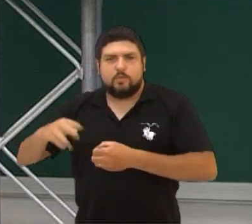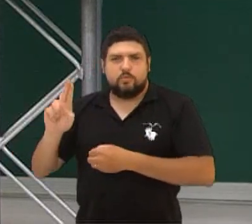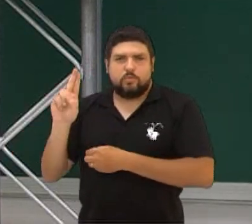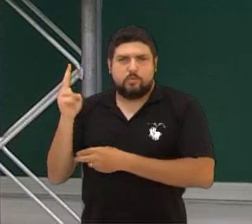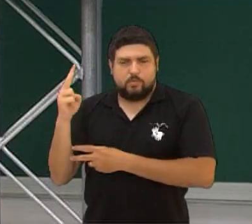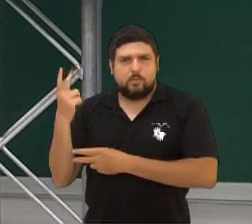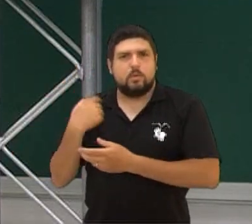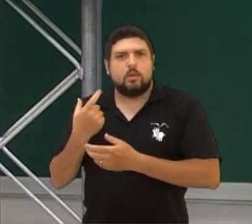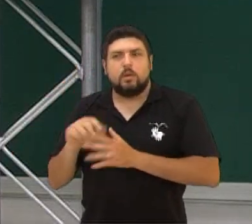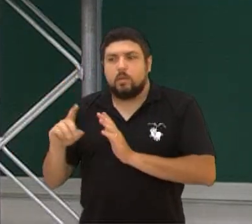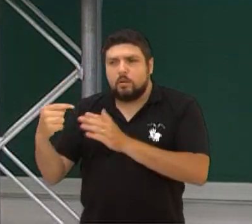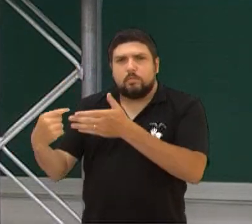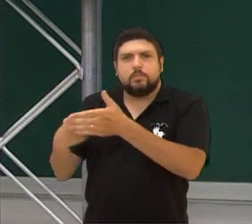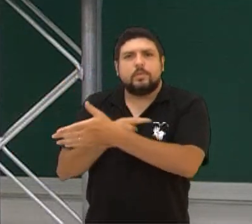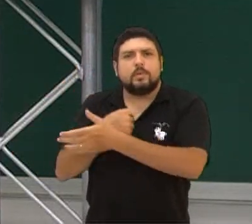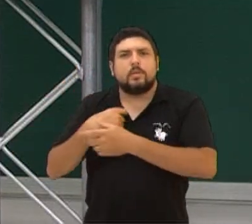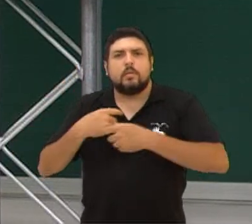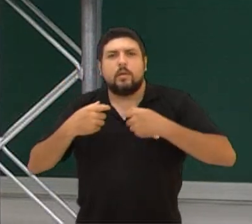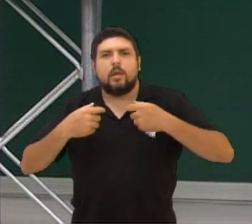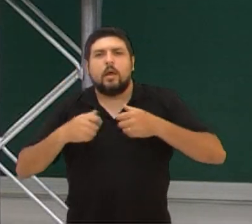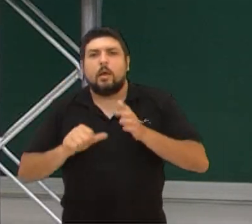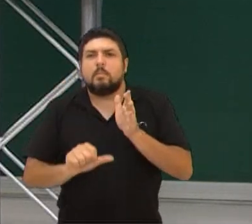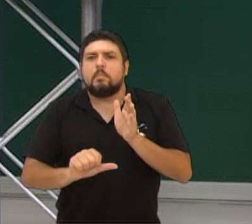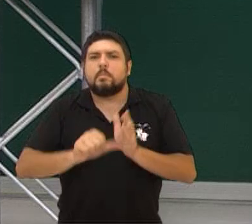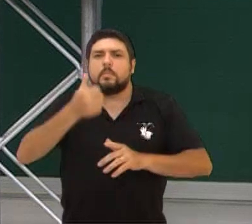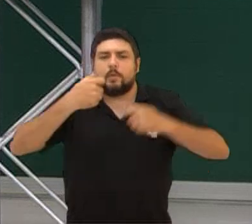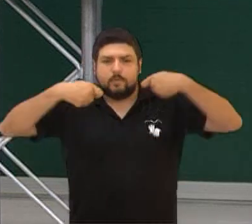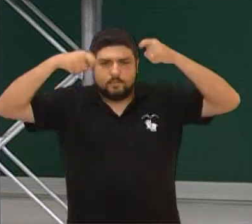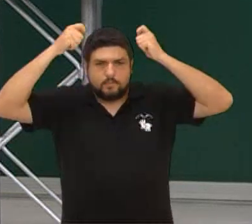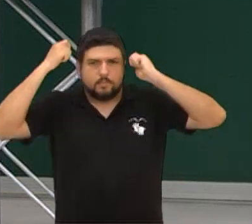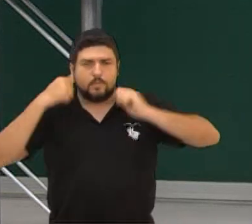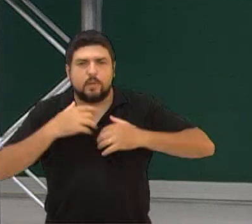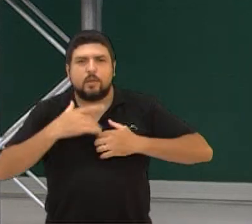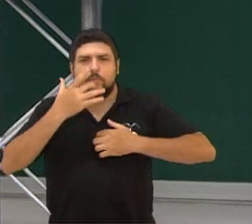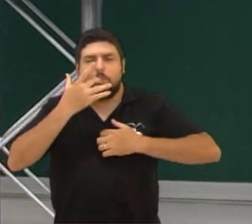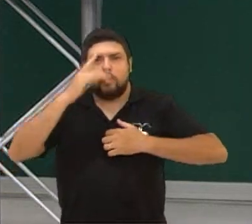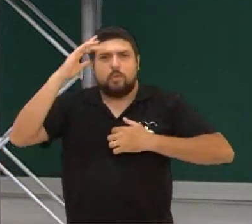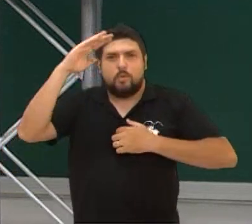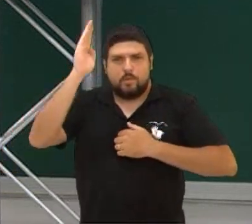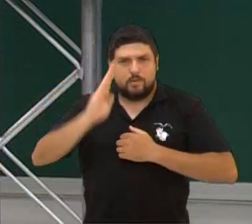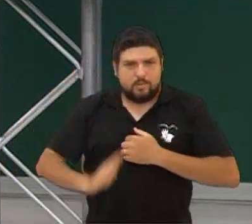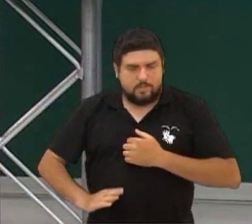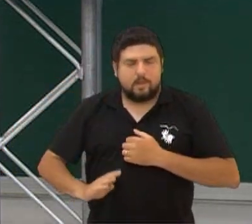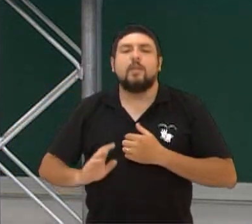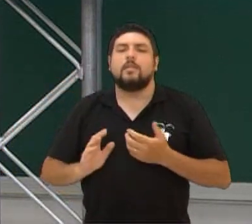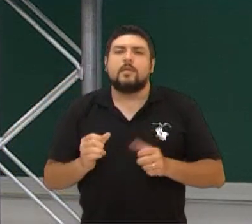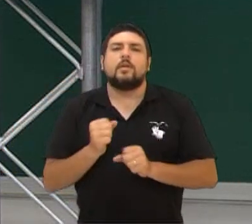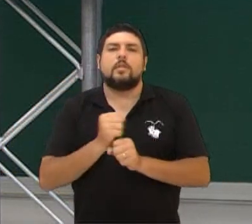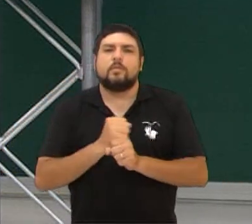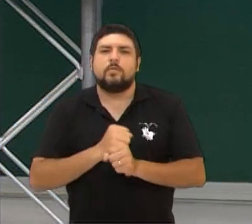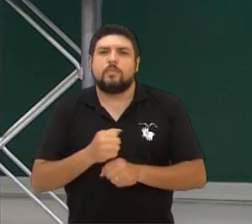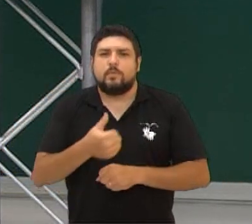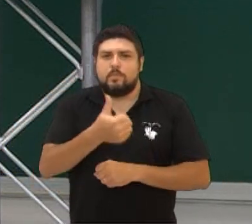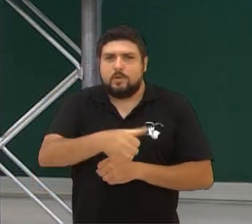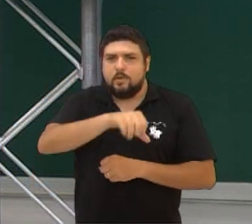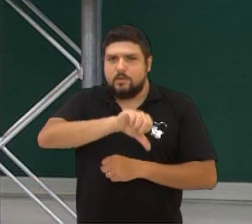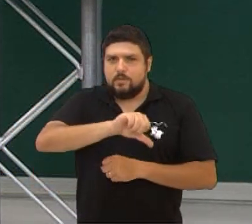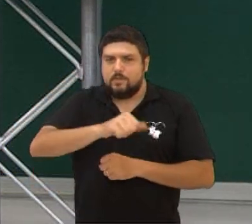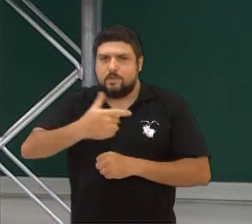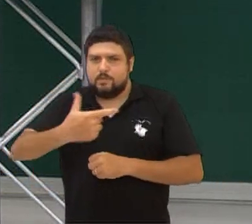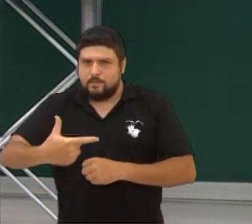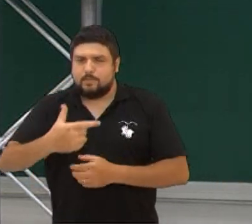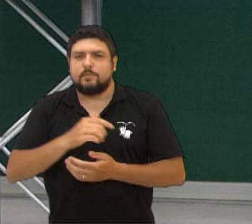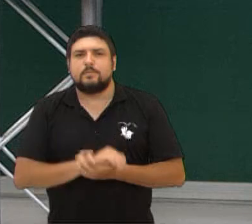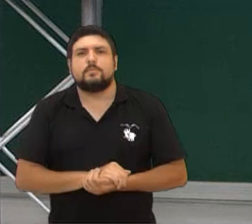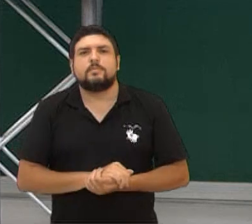que perguntou qual foi a primeira medalha de ouro conquistada pelo Brasil. Então, exatamente, Barcelona,